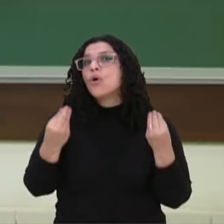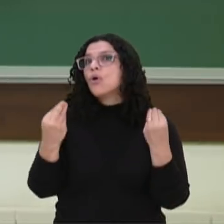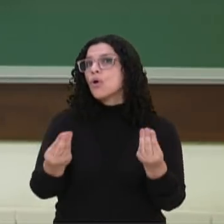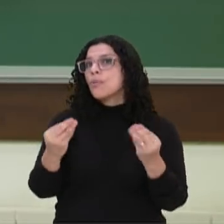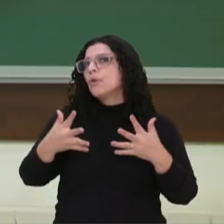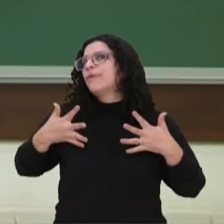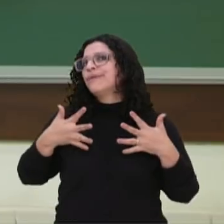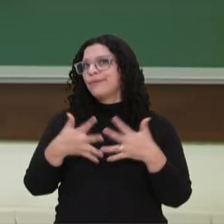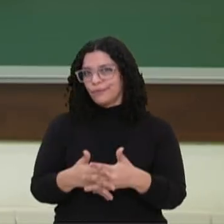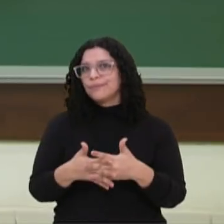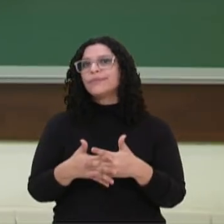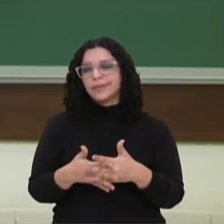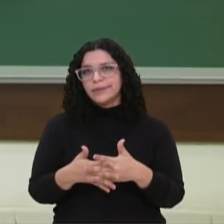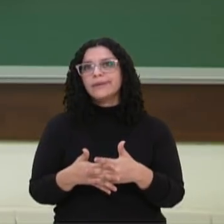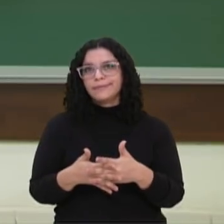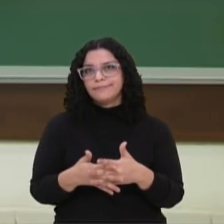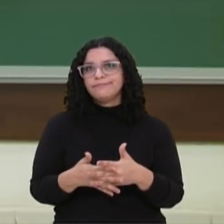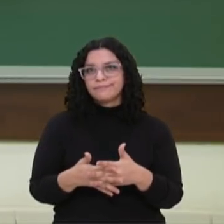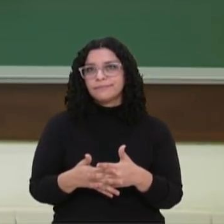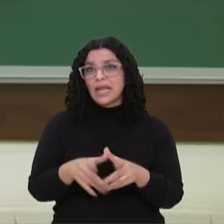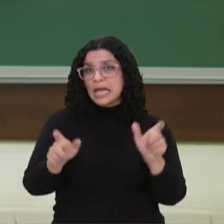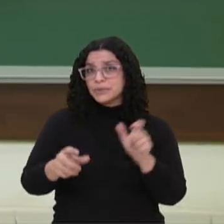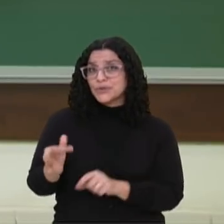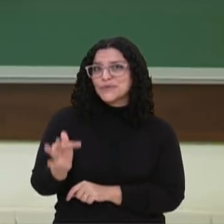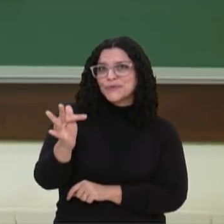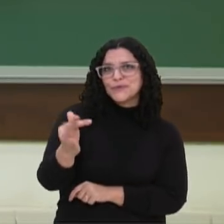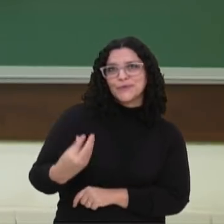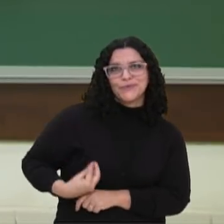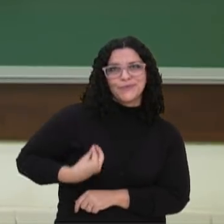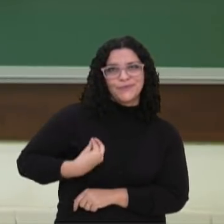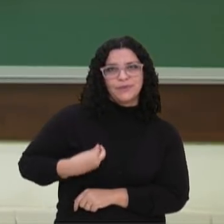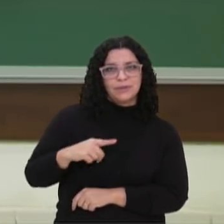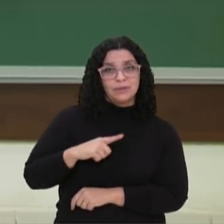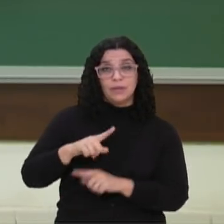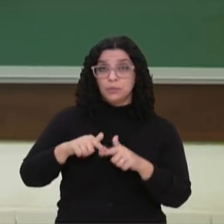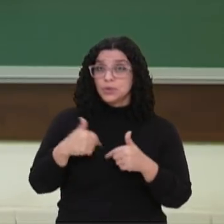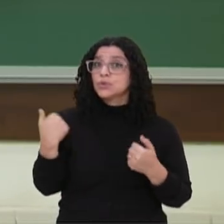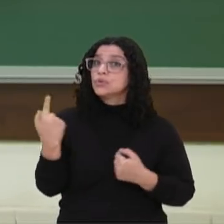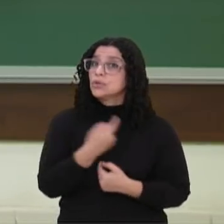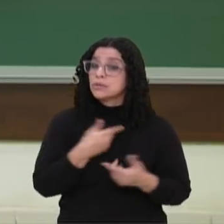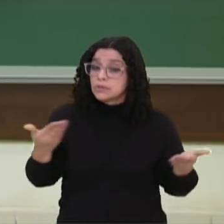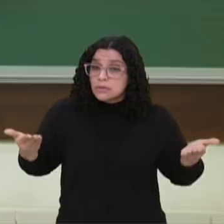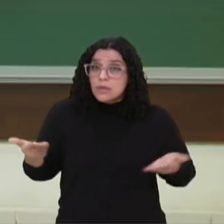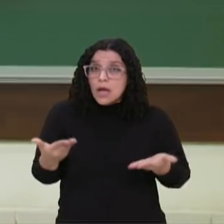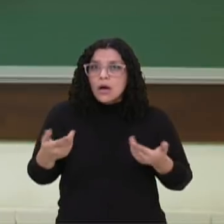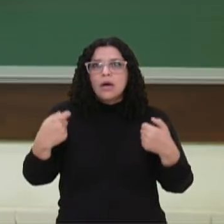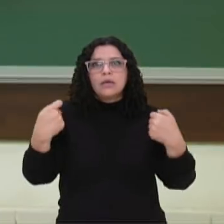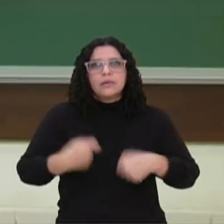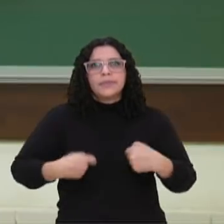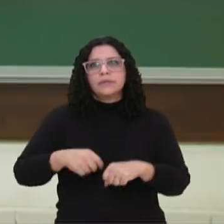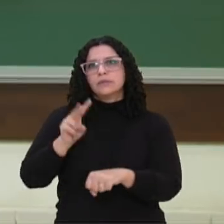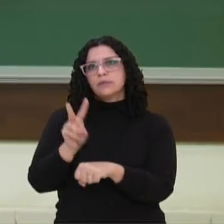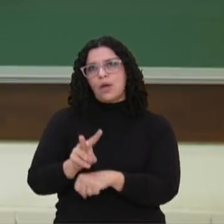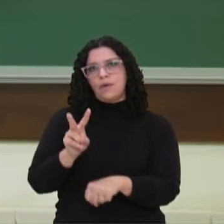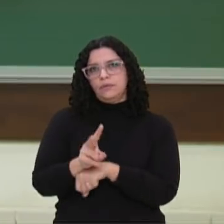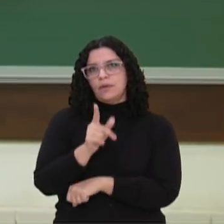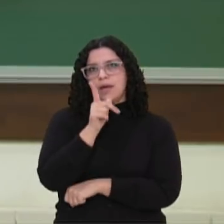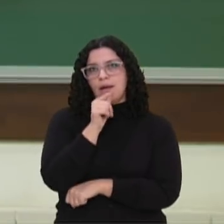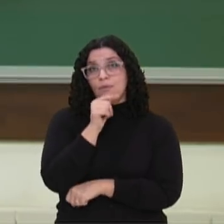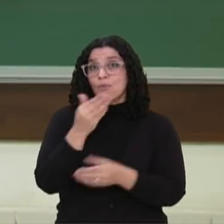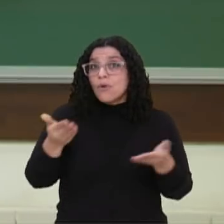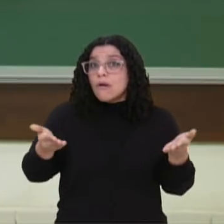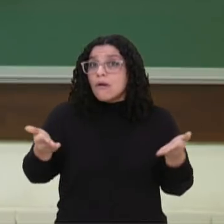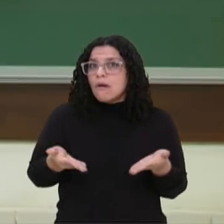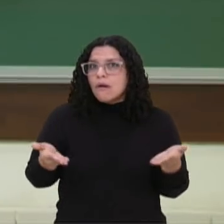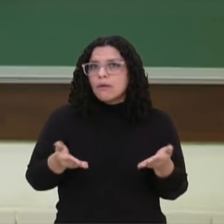muito complicado para os que hão de vir. Perfeito? Então é preciso que nós venhamos agora, nesse